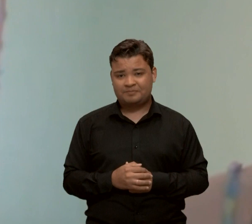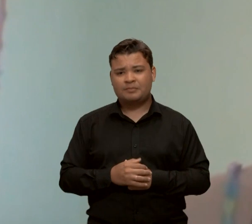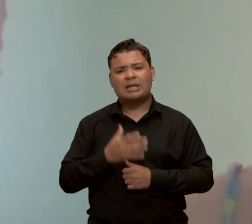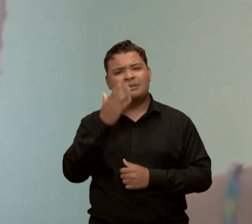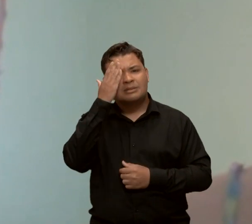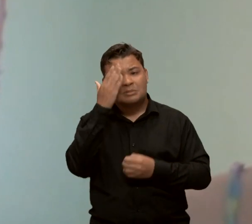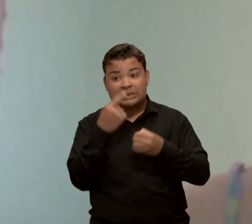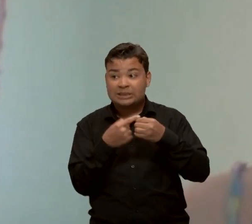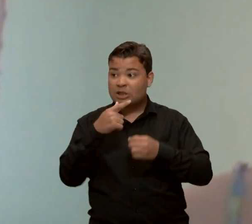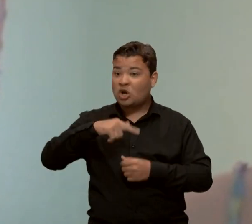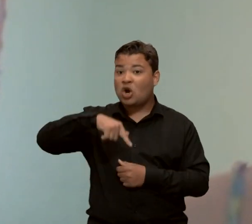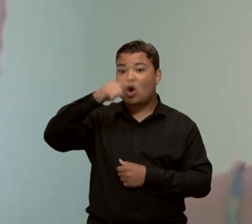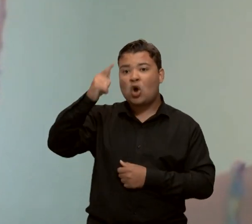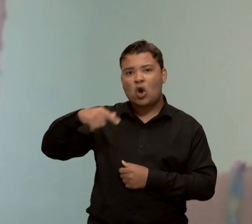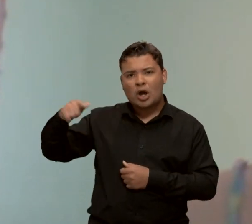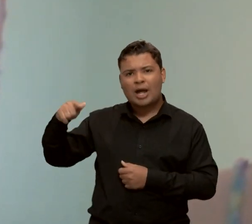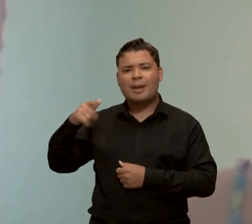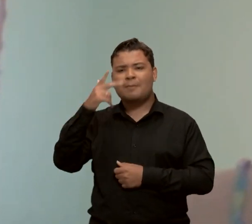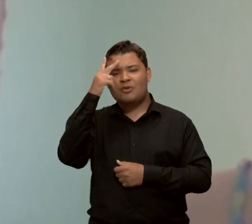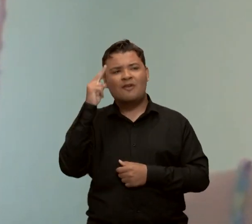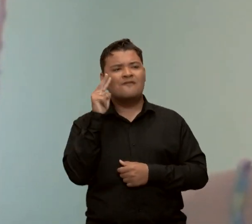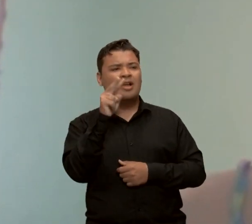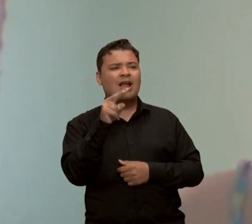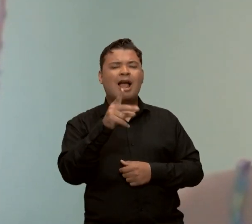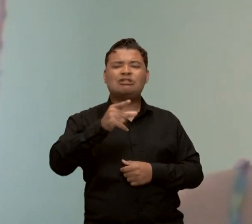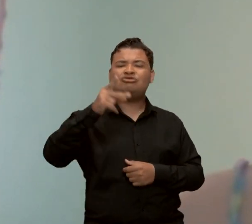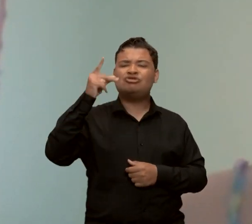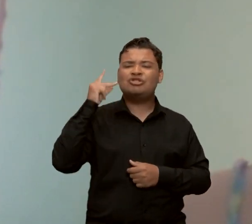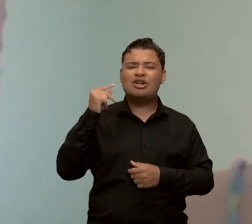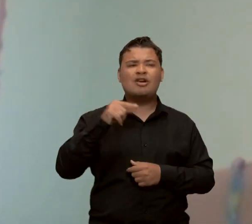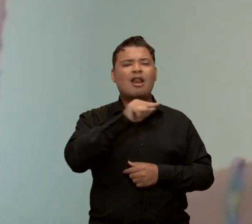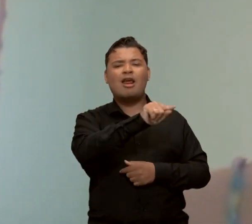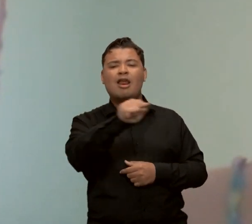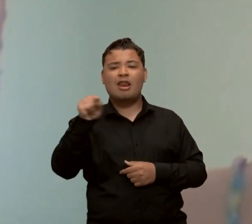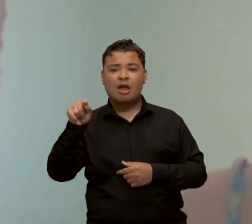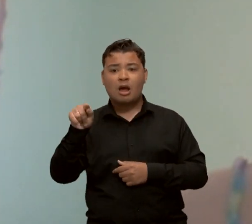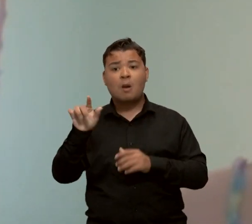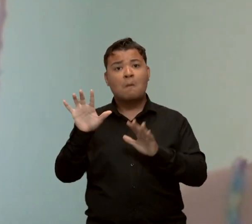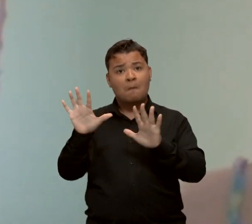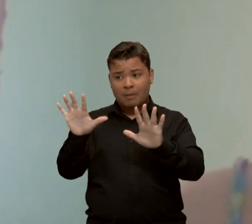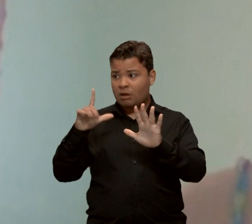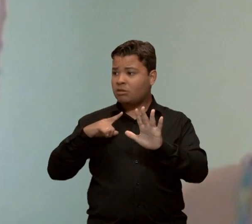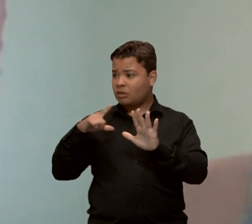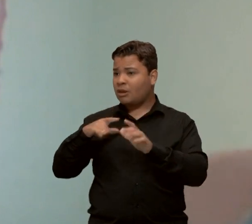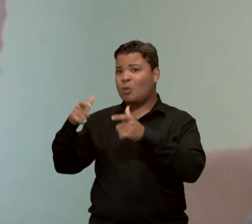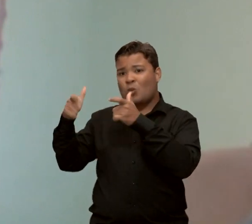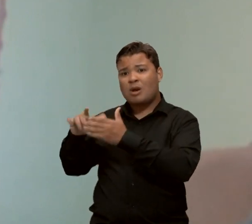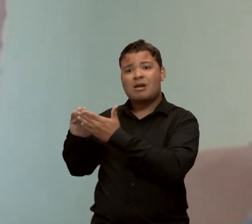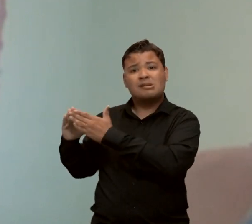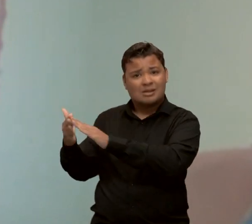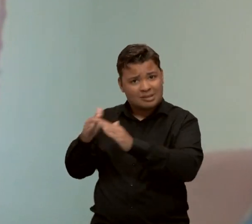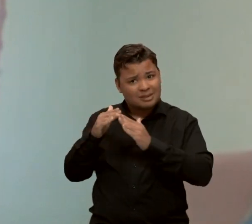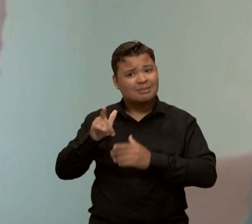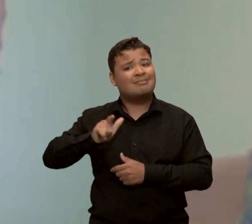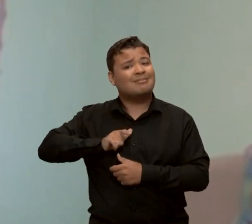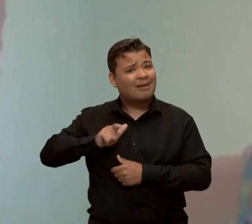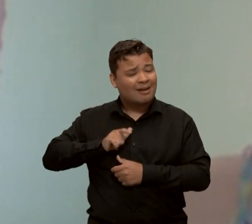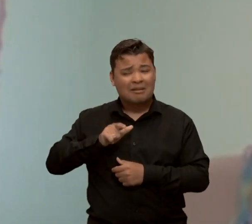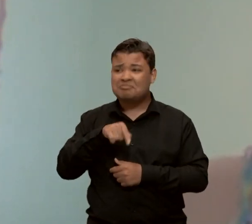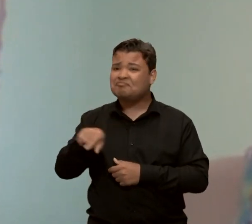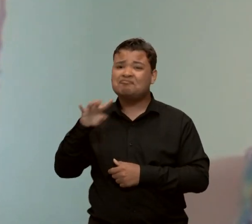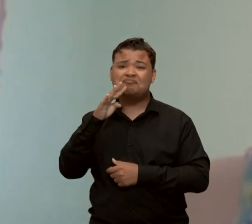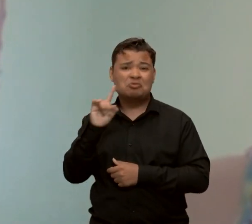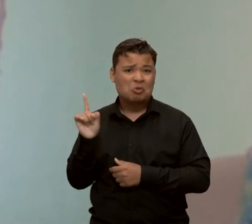de Goiás e não conhecem a periferia. Então, o centro de triagem está num muito em situação muito